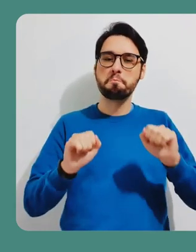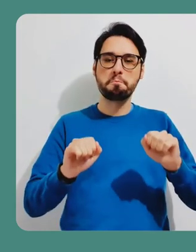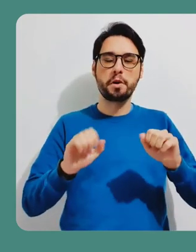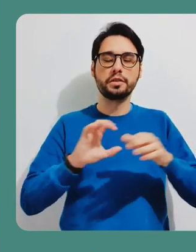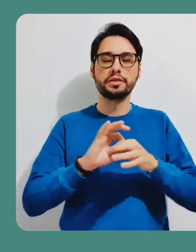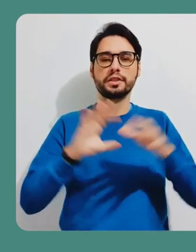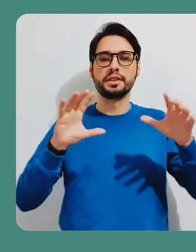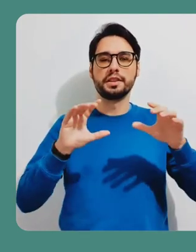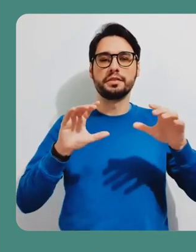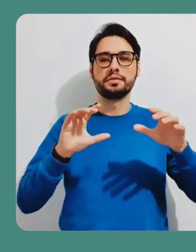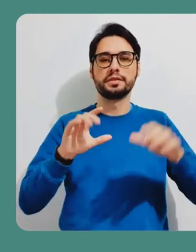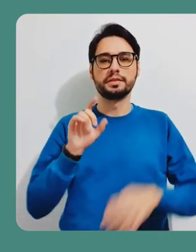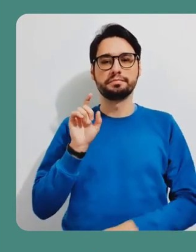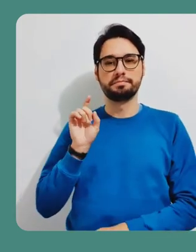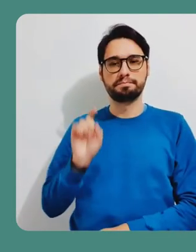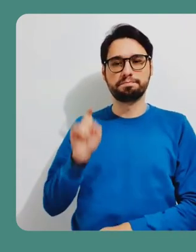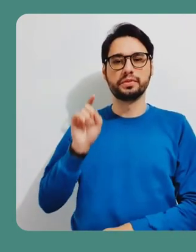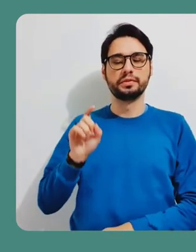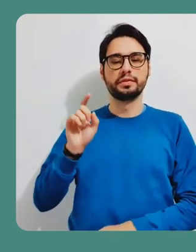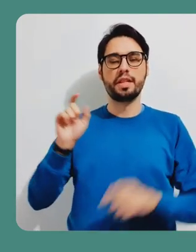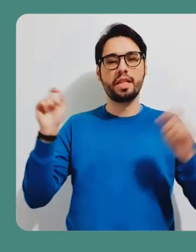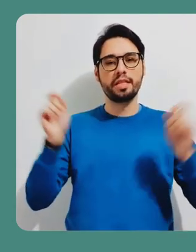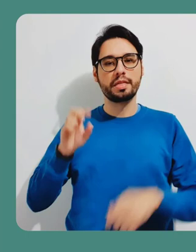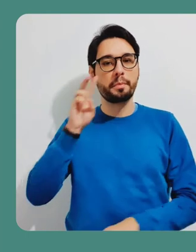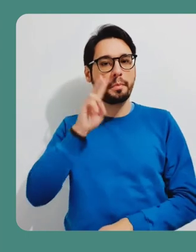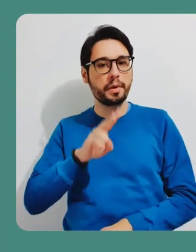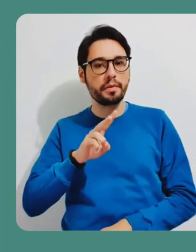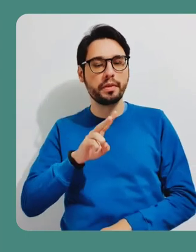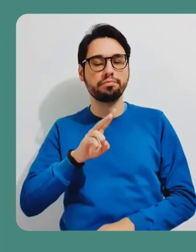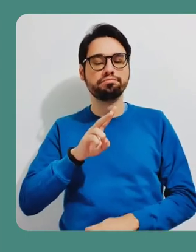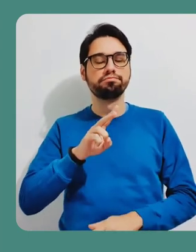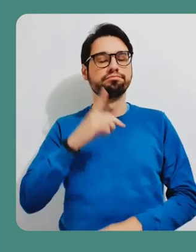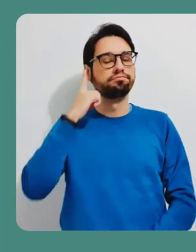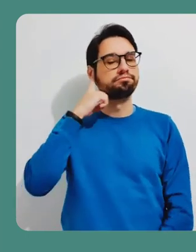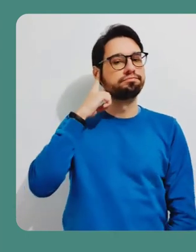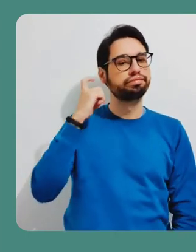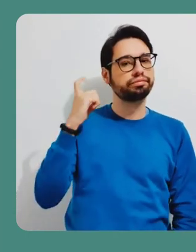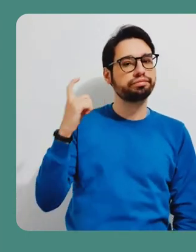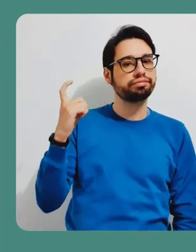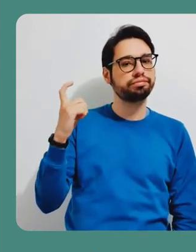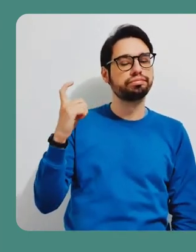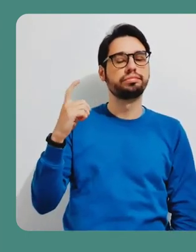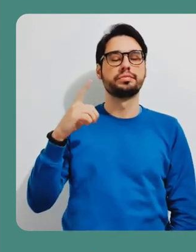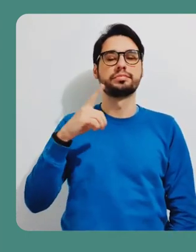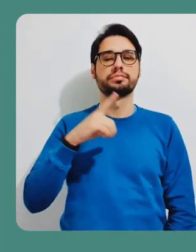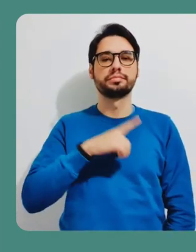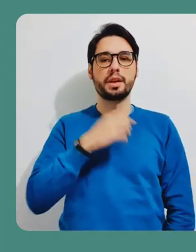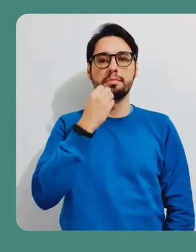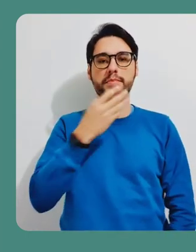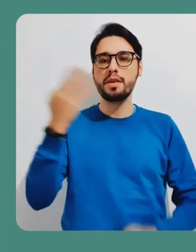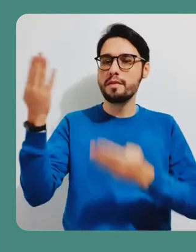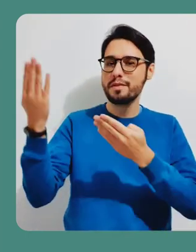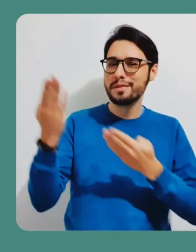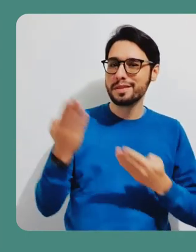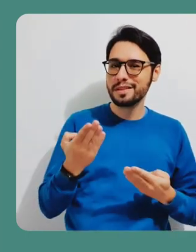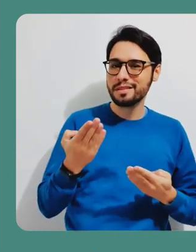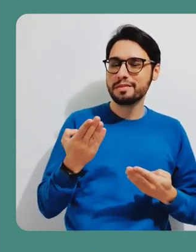o seu podcast está salvo então e você pode reproduzir olá